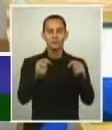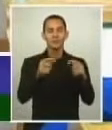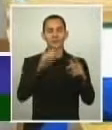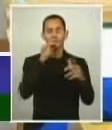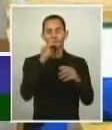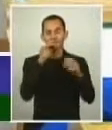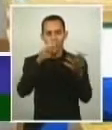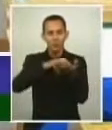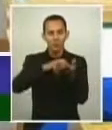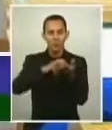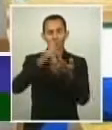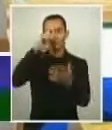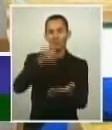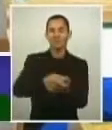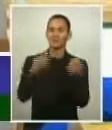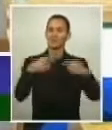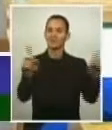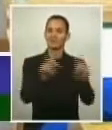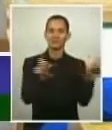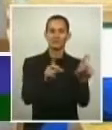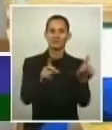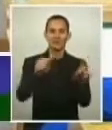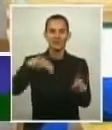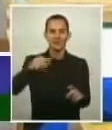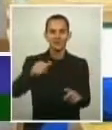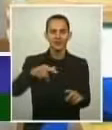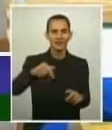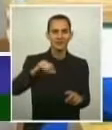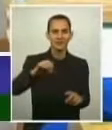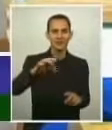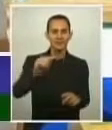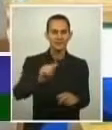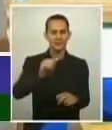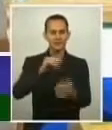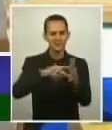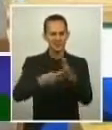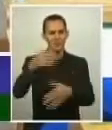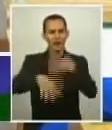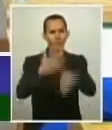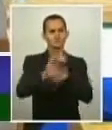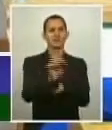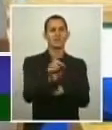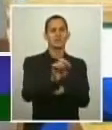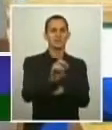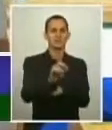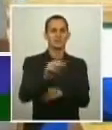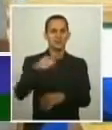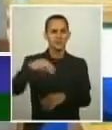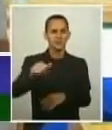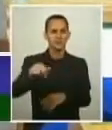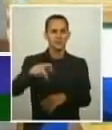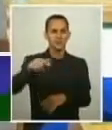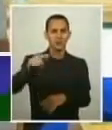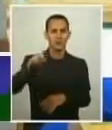forma estruturada de autoridade é isso quer dizer anarquismo anarquismo não fazer bagunça não e o Arnaldo Jabur é